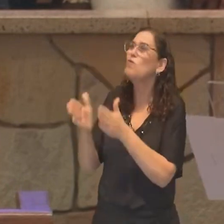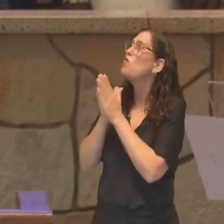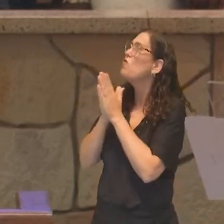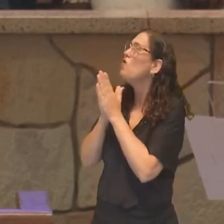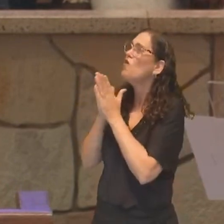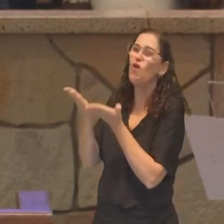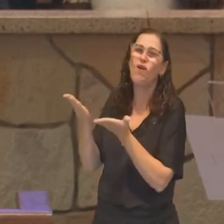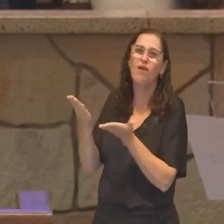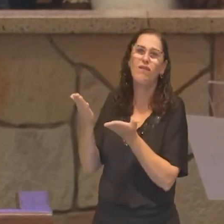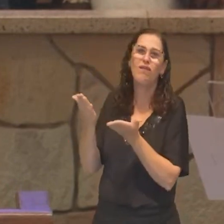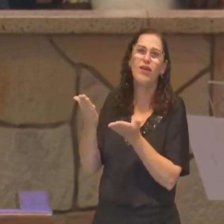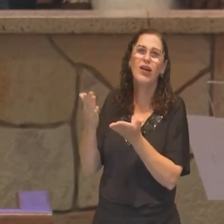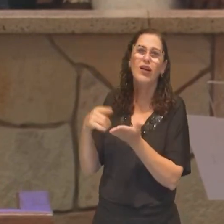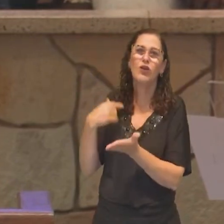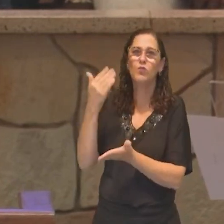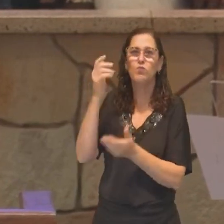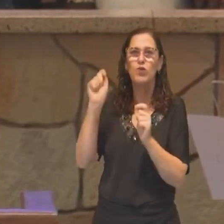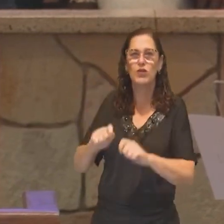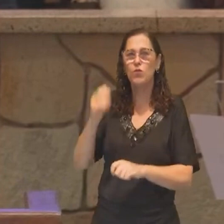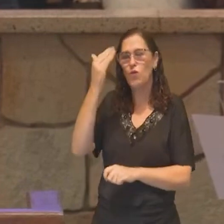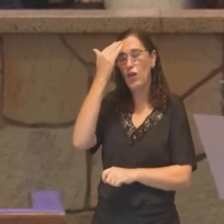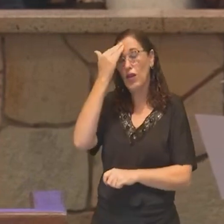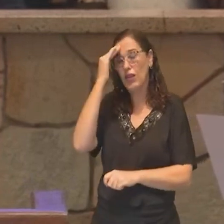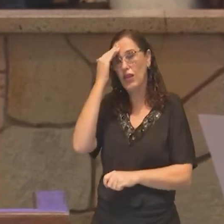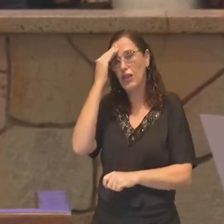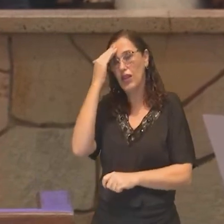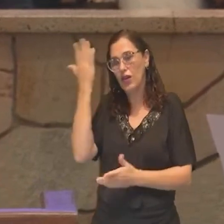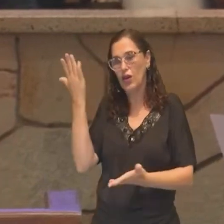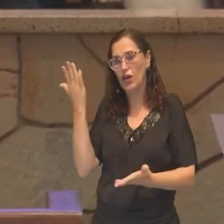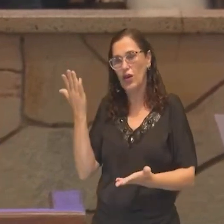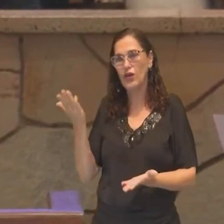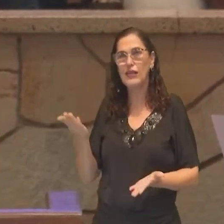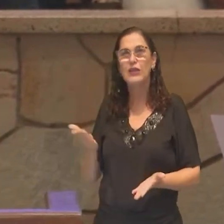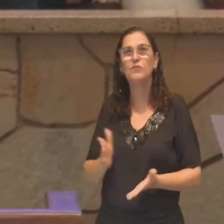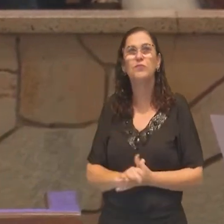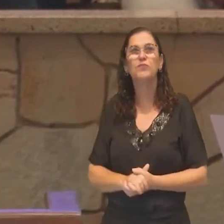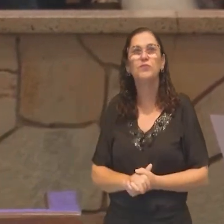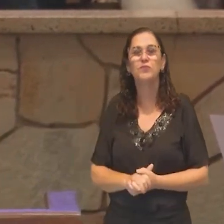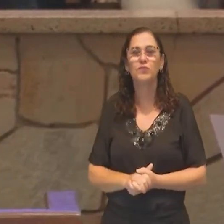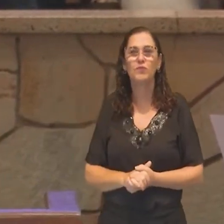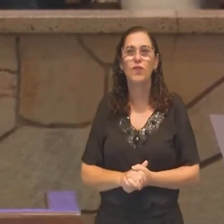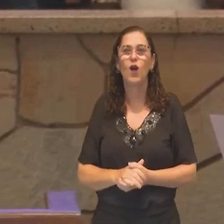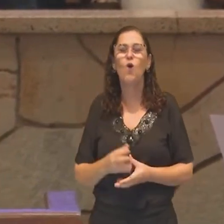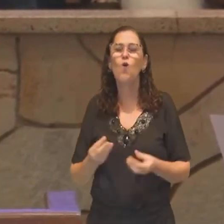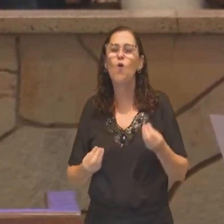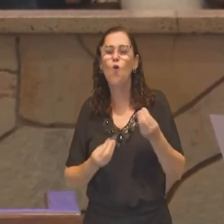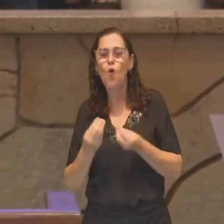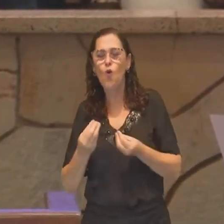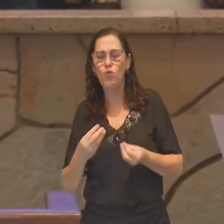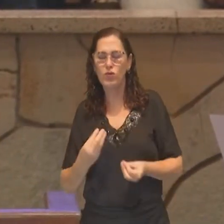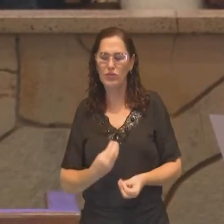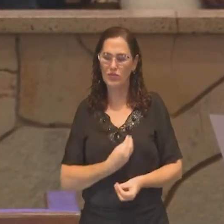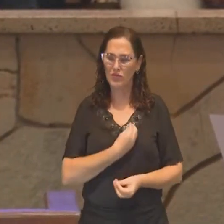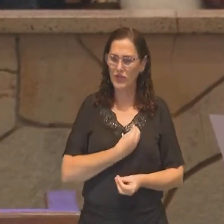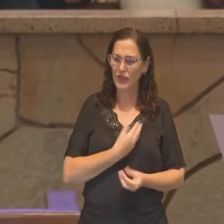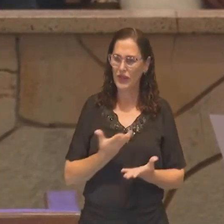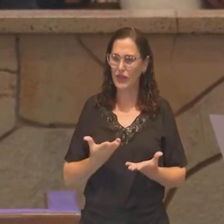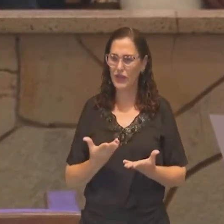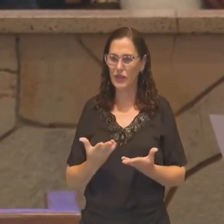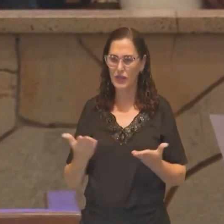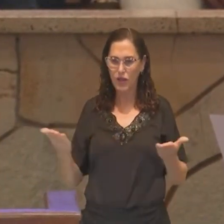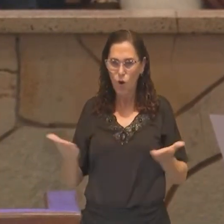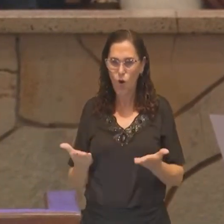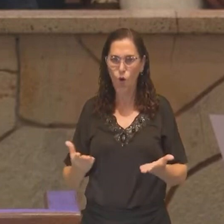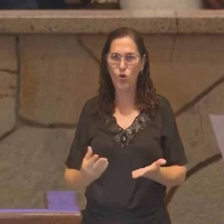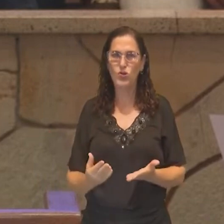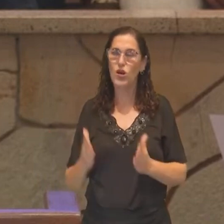Que possamos reconhecer qual é o nosso estado, qual é a posição que nós nos